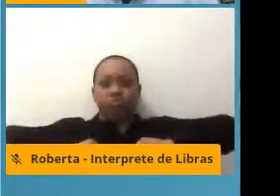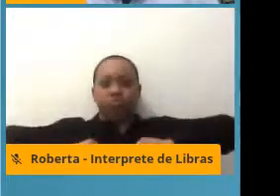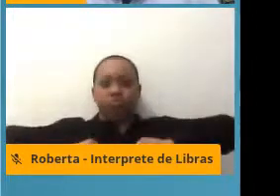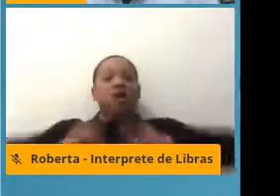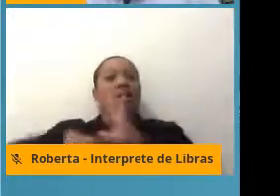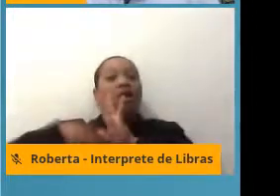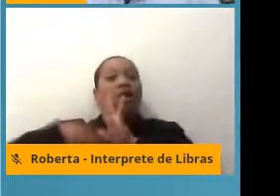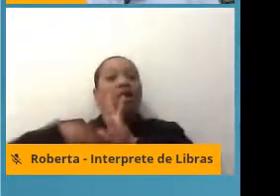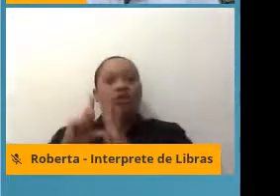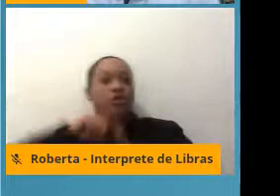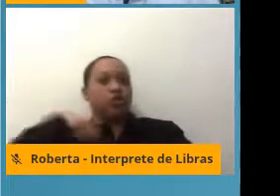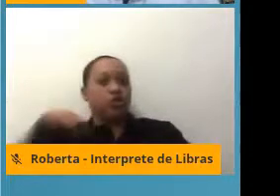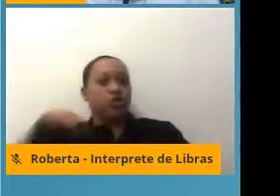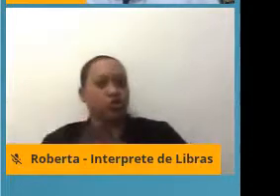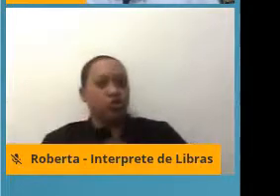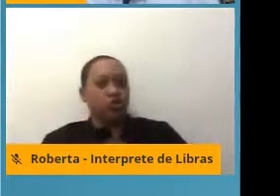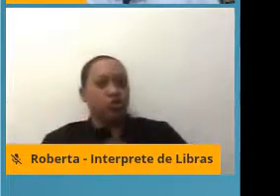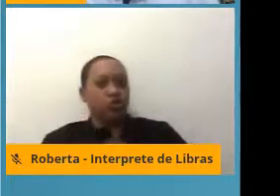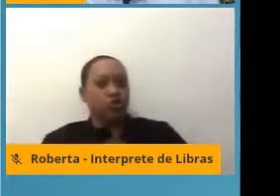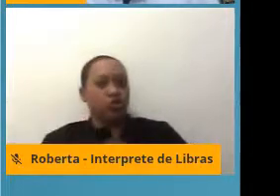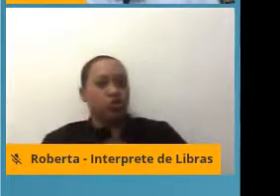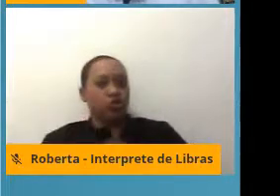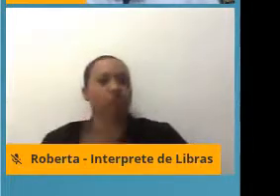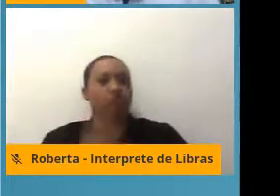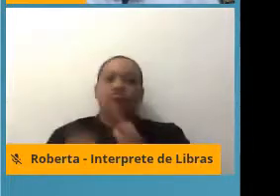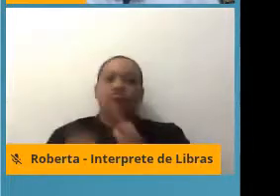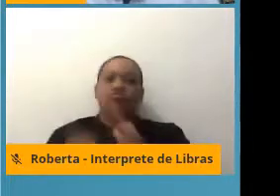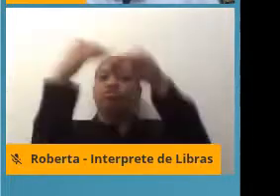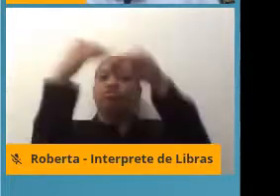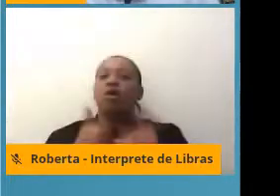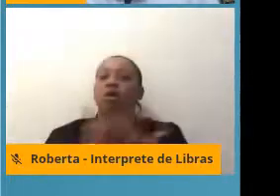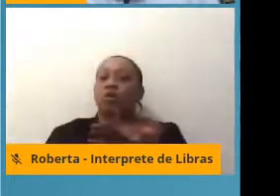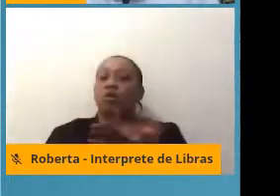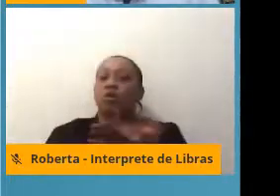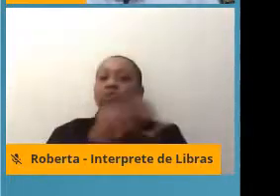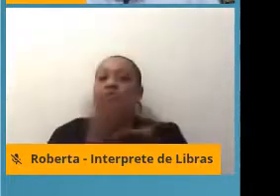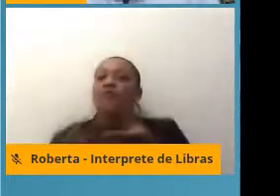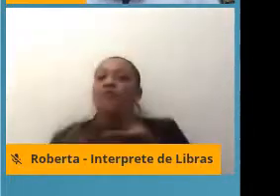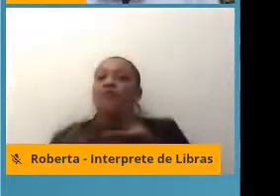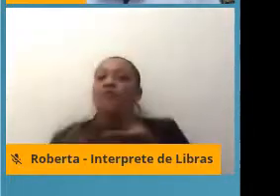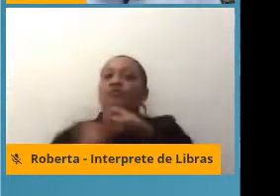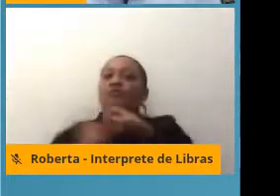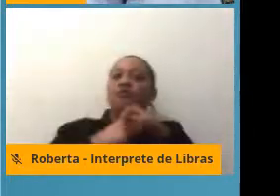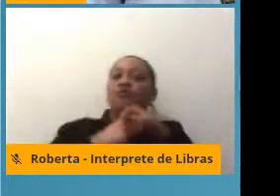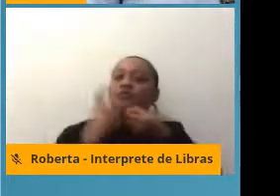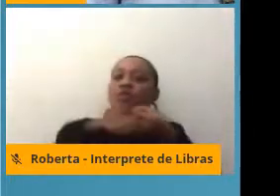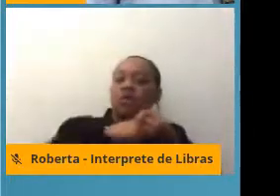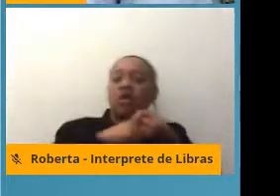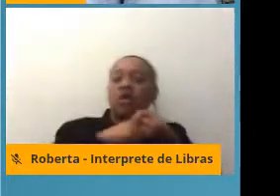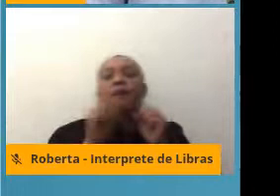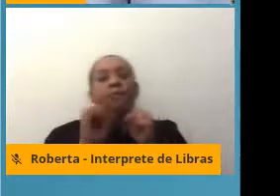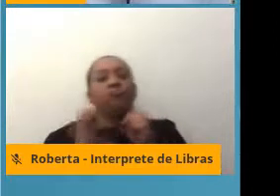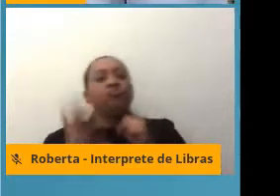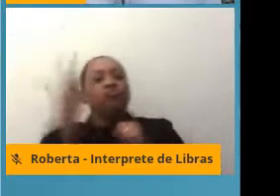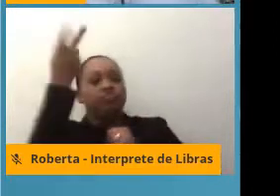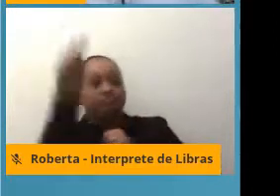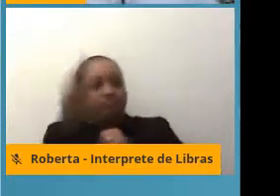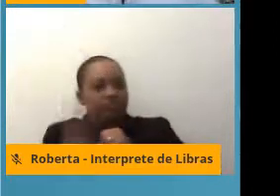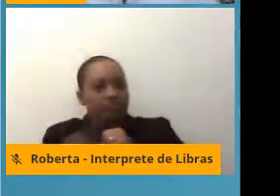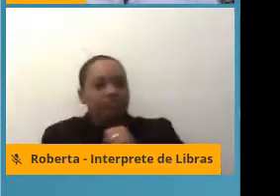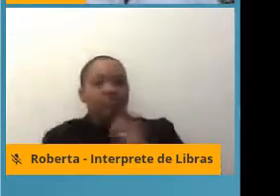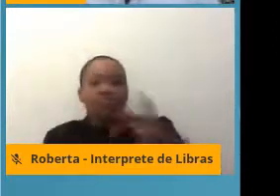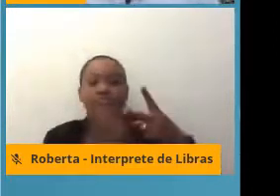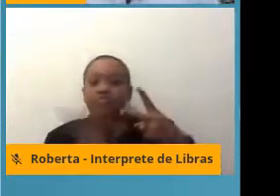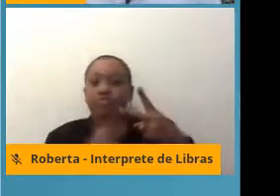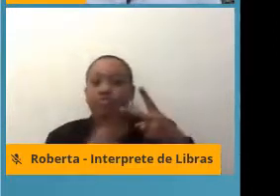podem aparecer aqui. E a outra é a gente pode usar os indicadores apontados pelos especialistas, né, o título dessa palestra, né? Então,